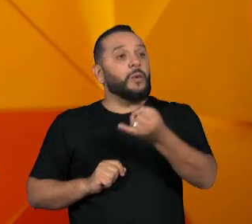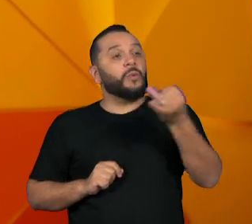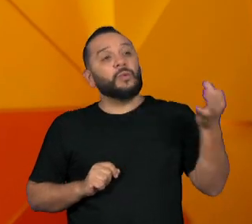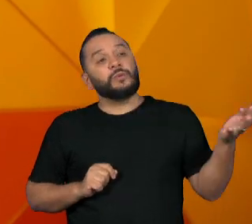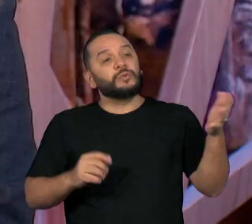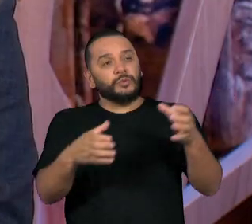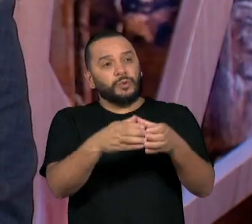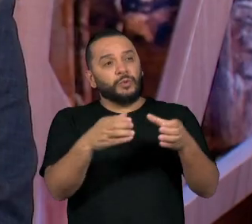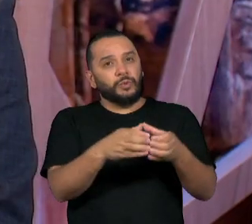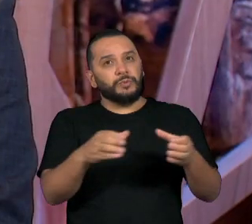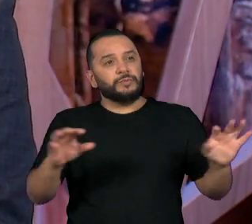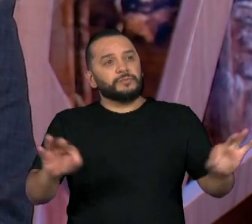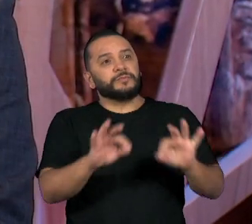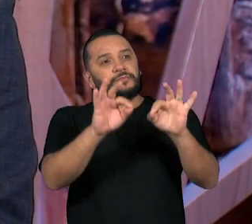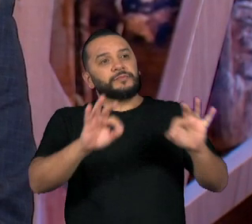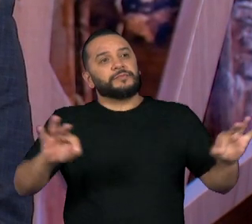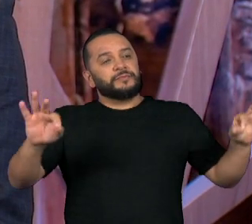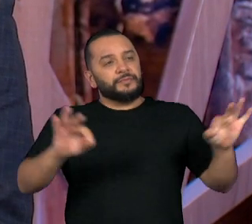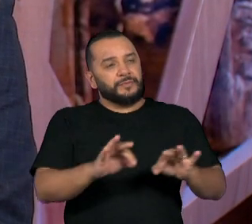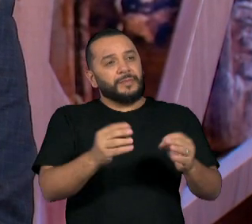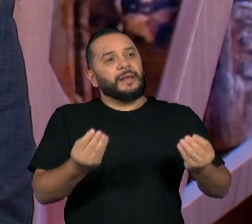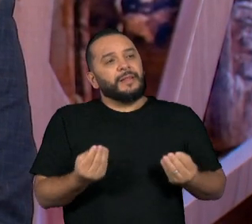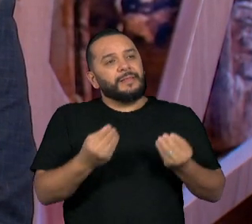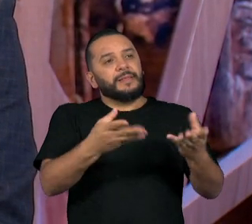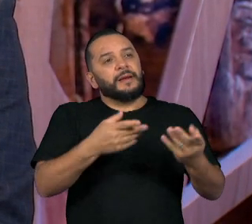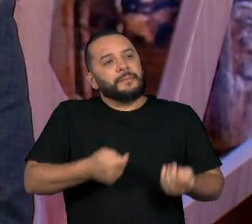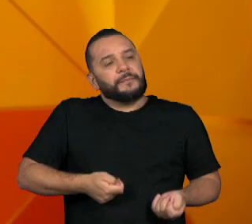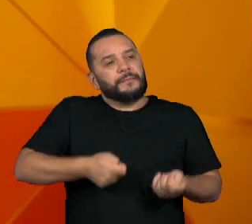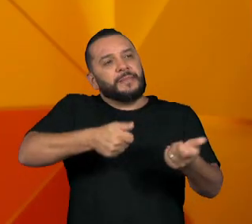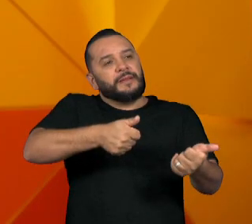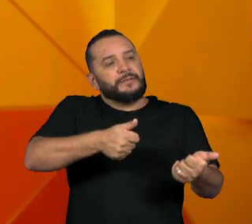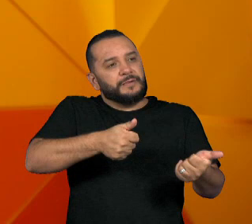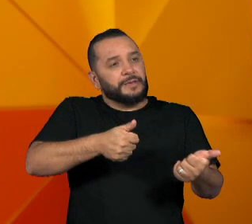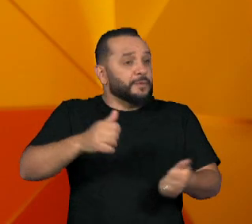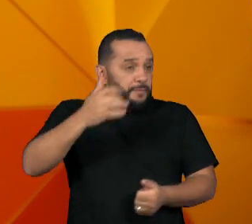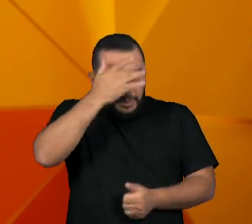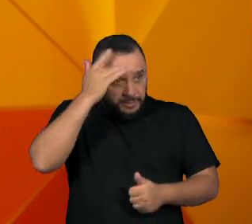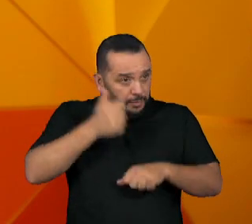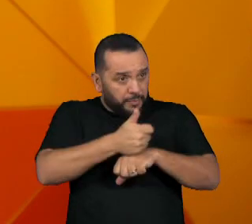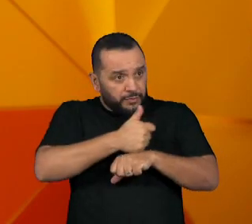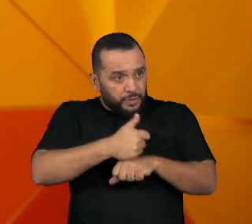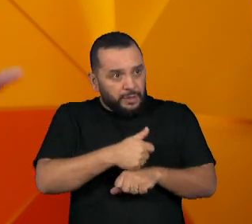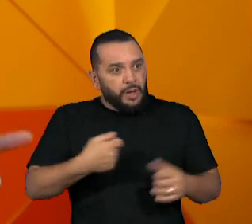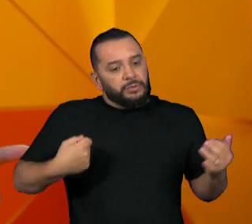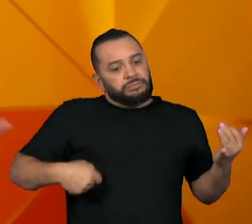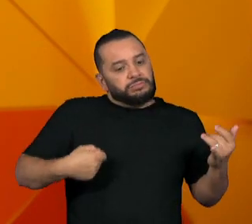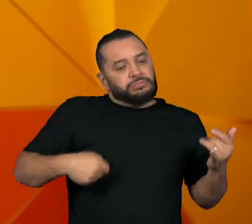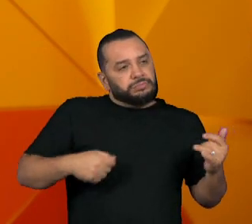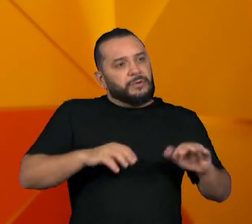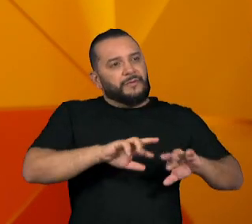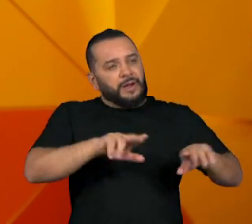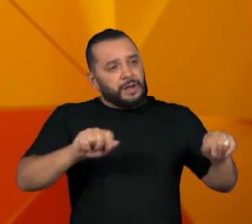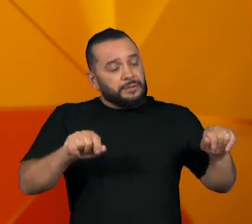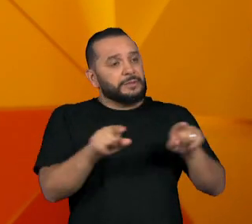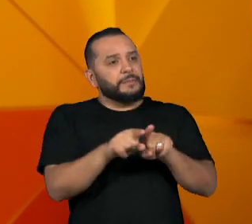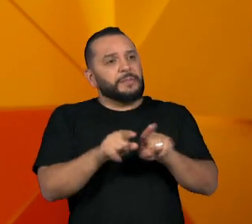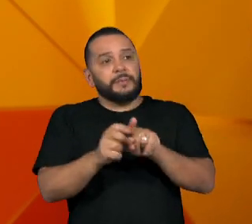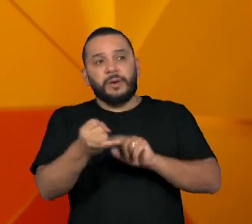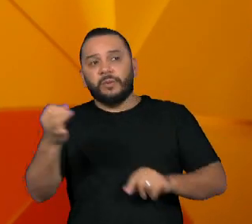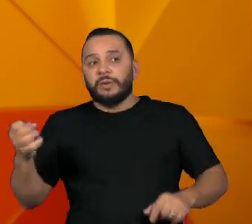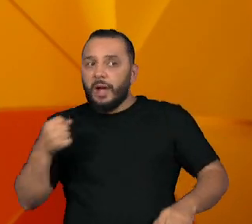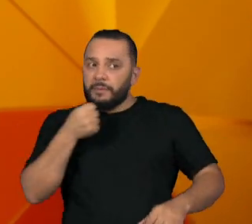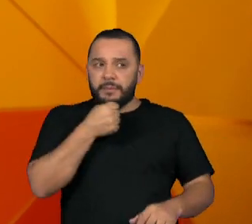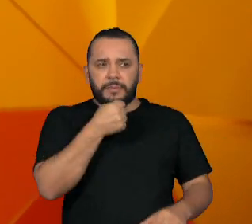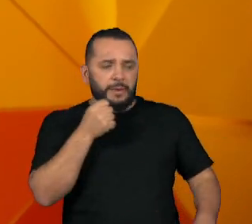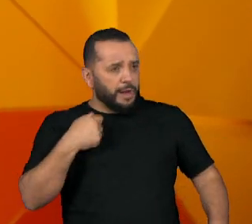bolsas para músicos e até mesmo para alguns cantores. O que que tem acontecido? Isso é comum nesse meio da